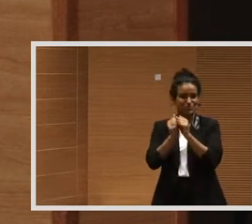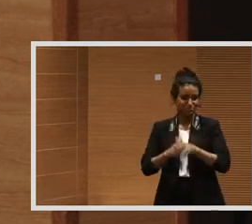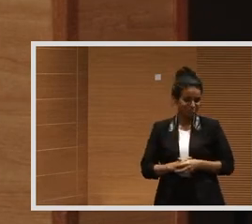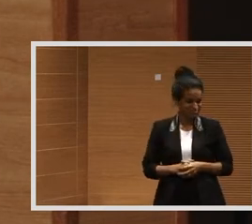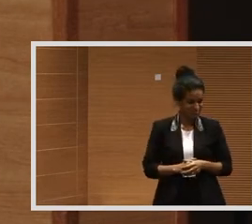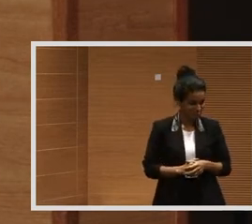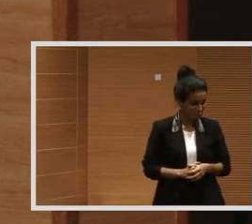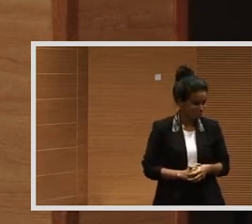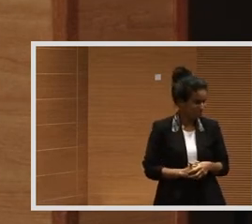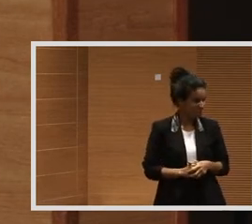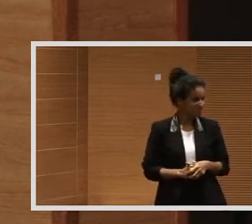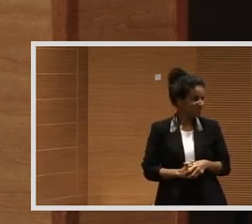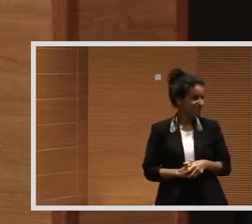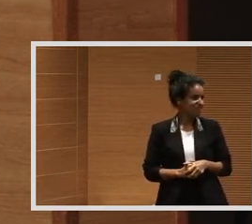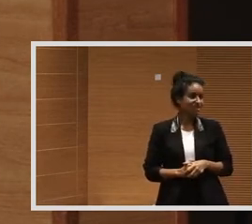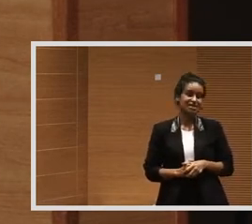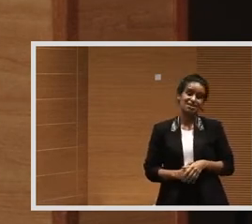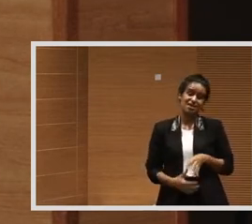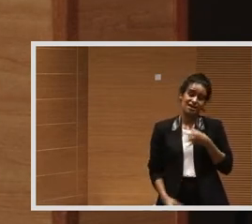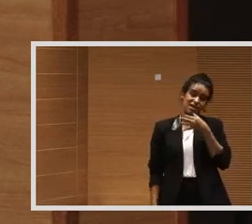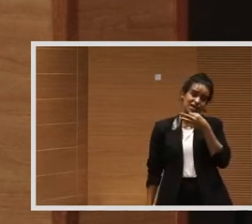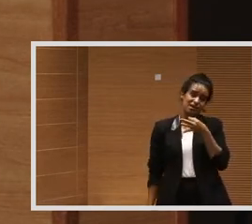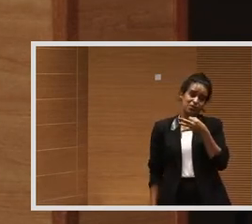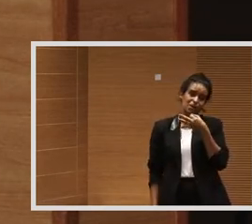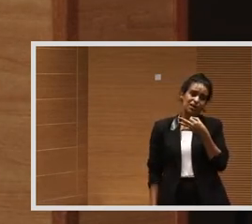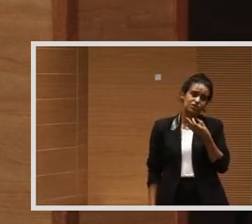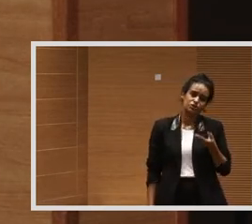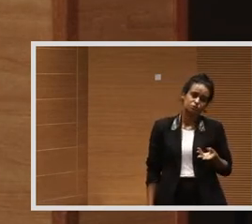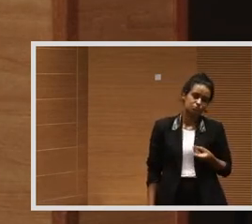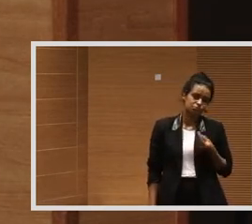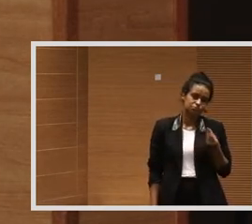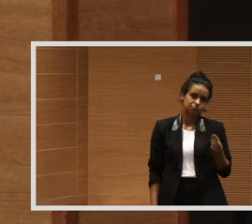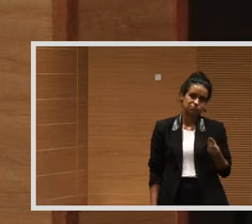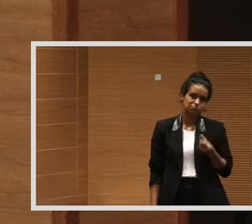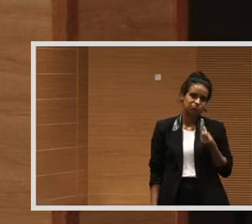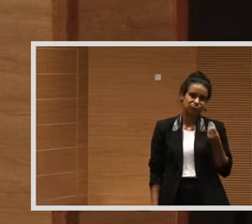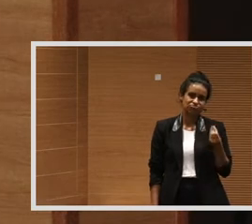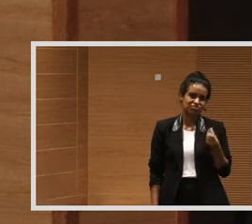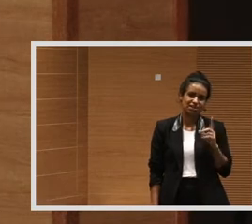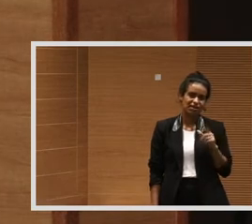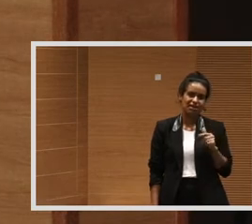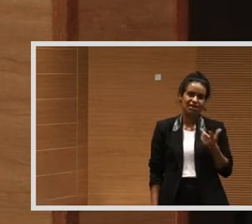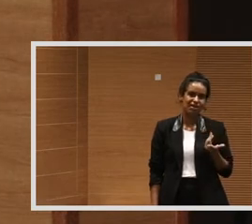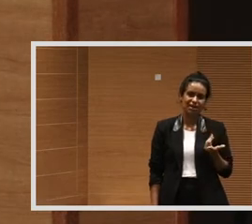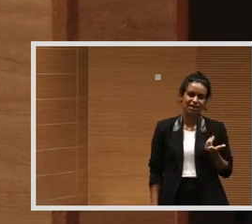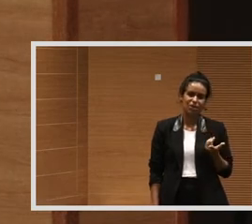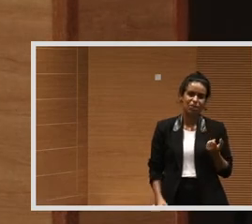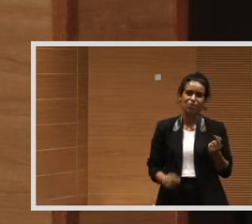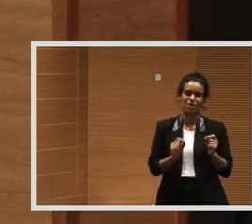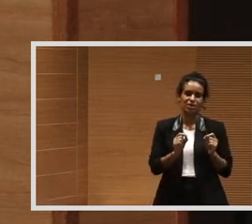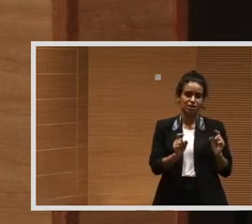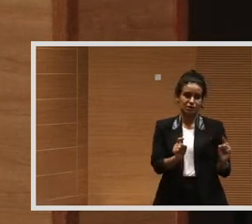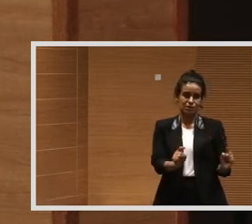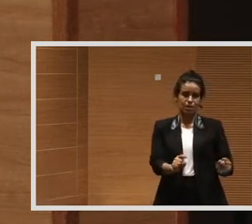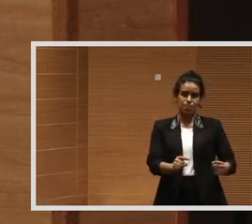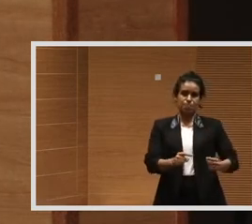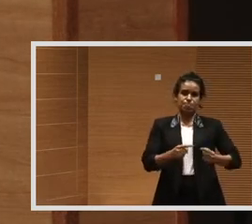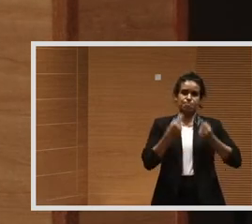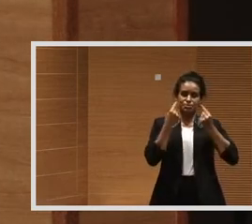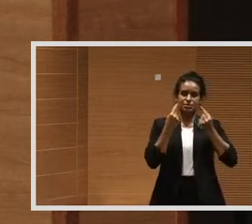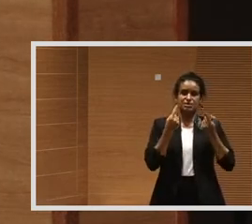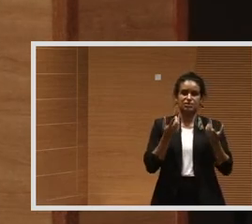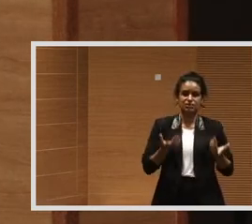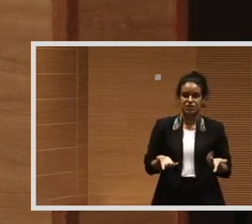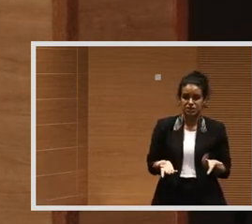E eu acho que a questão assim, é isso, é um grande desafio, né? Não sei com